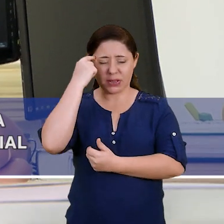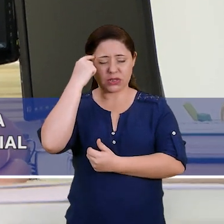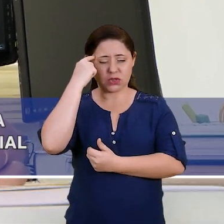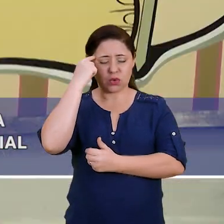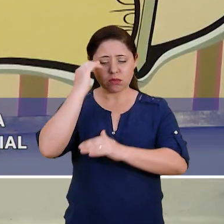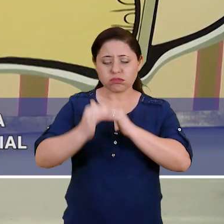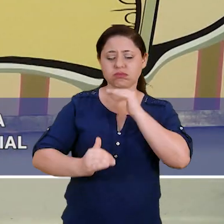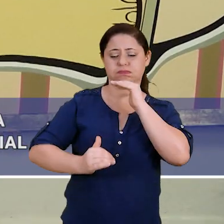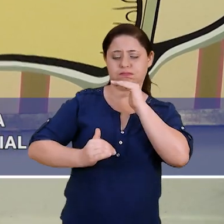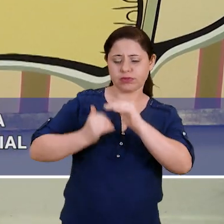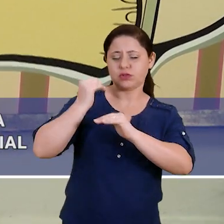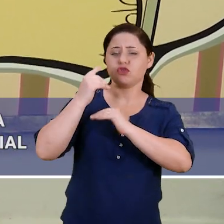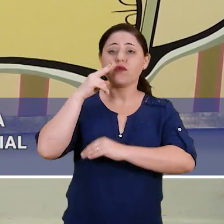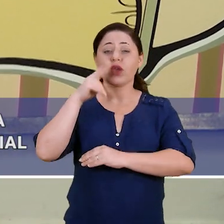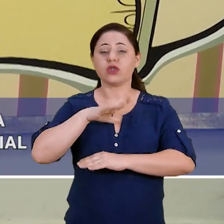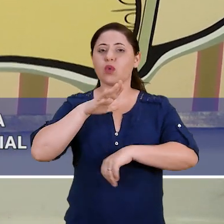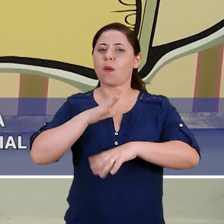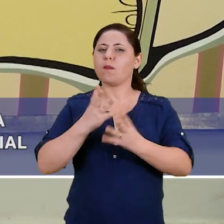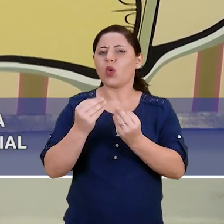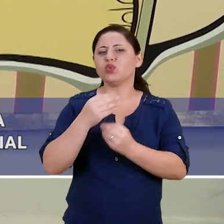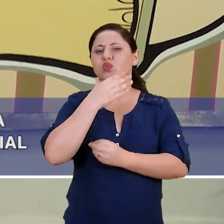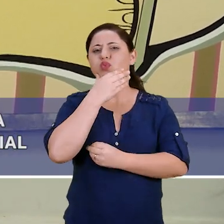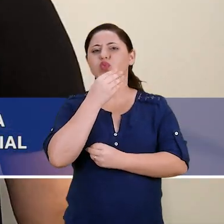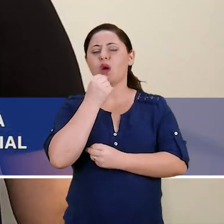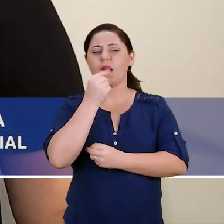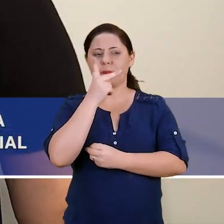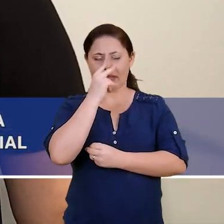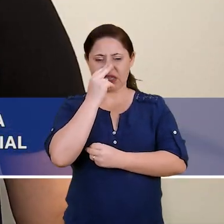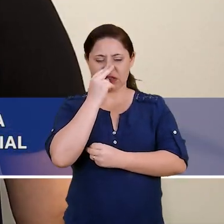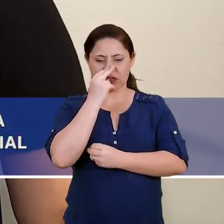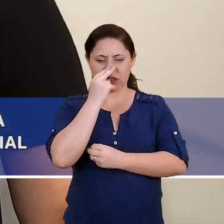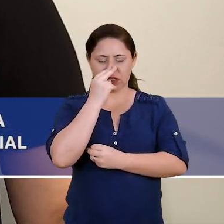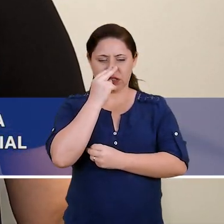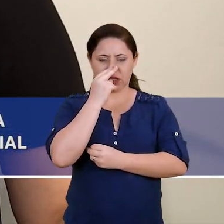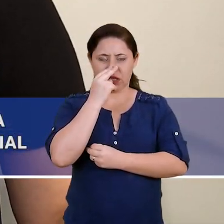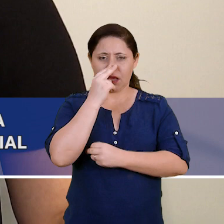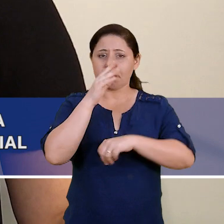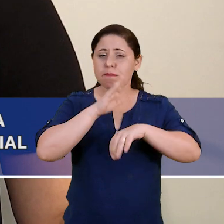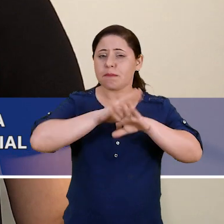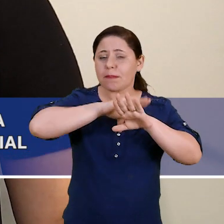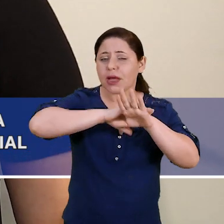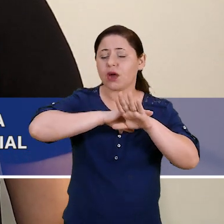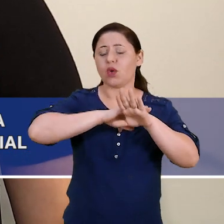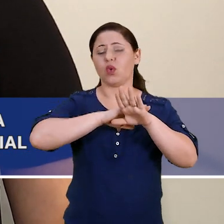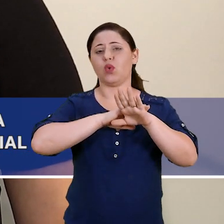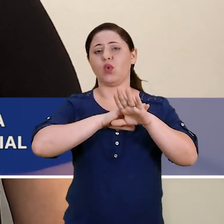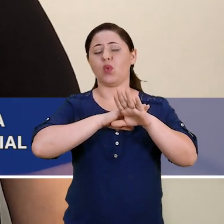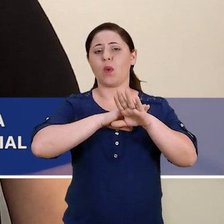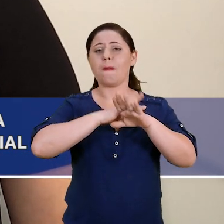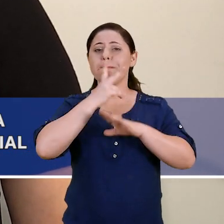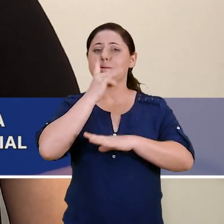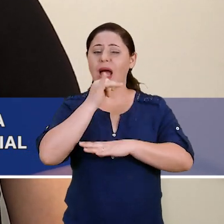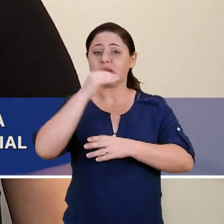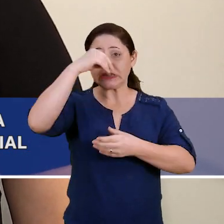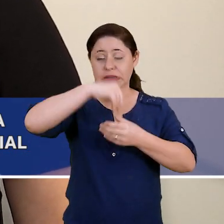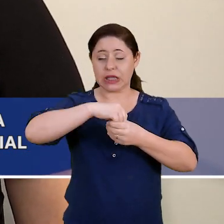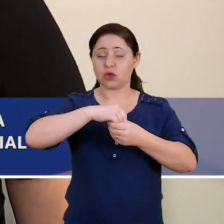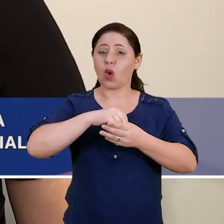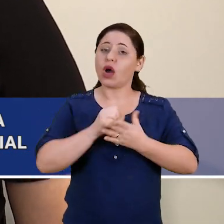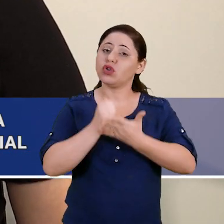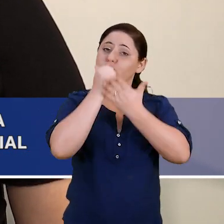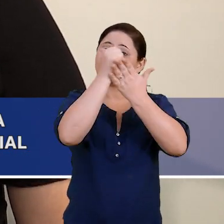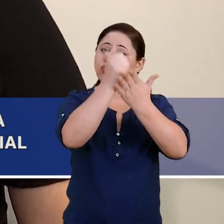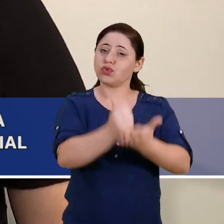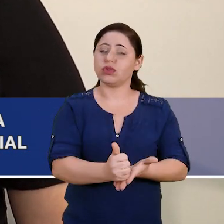cultura no mundo. Eu acho que nós estamos caminhando para uma evolução, sim. Eu já vejo muitos homens, né, com uma paternidade mais forte, com